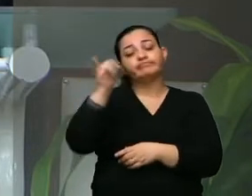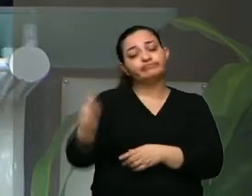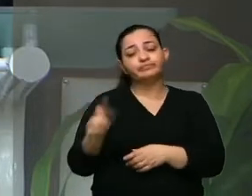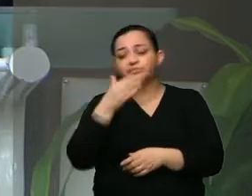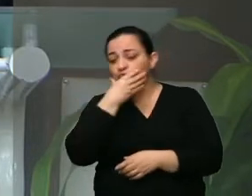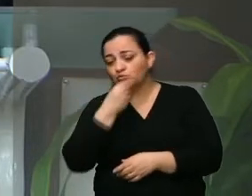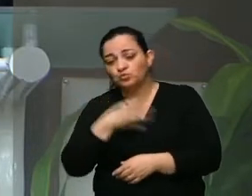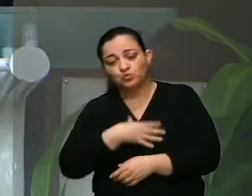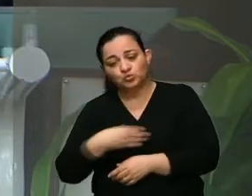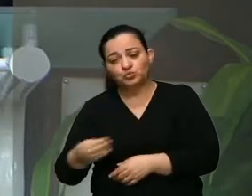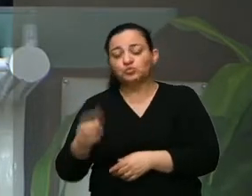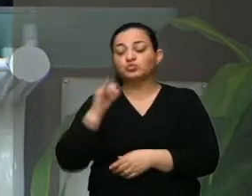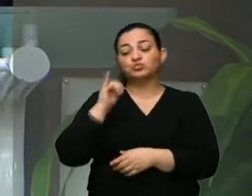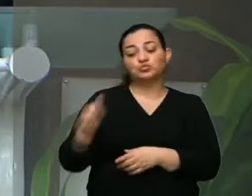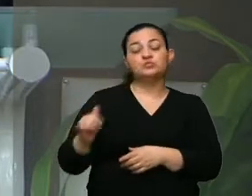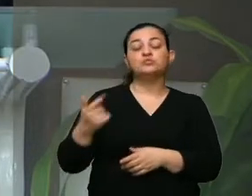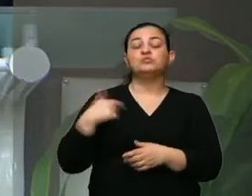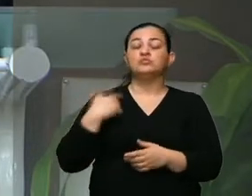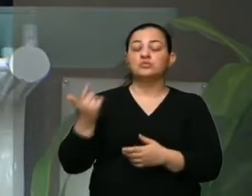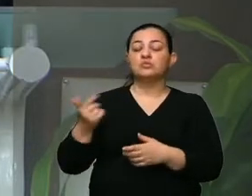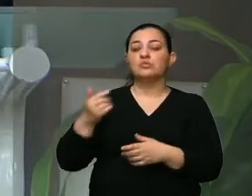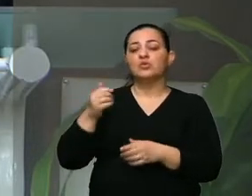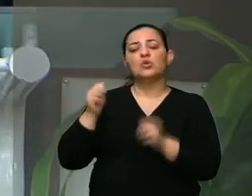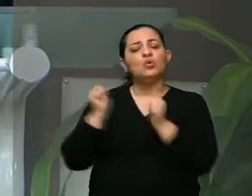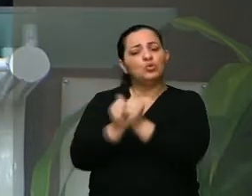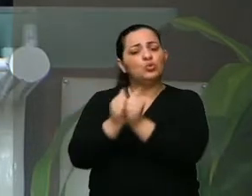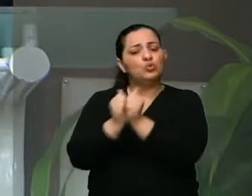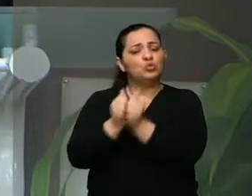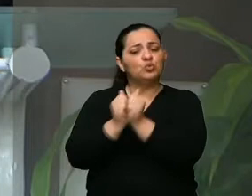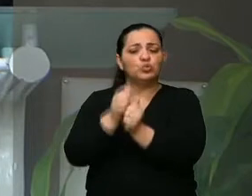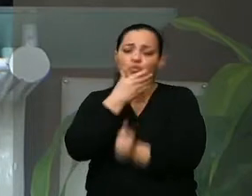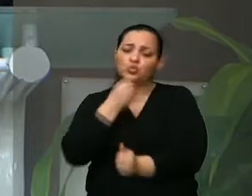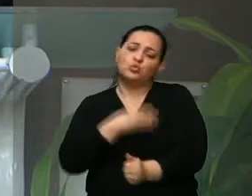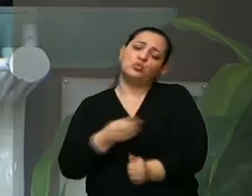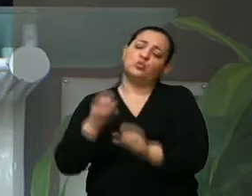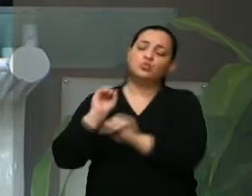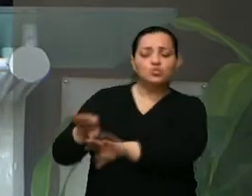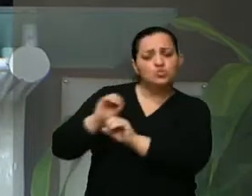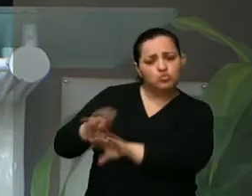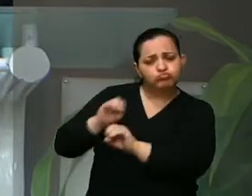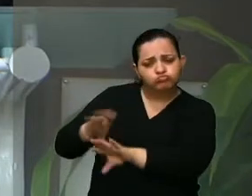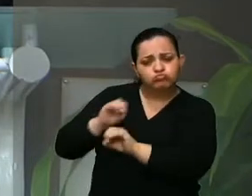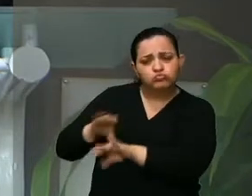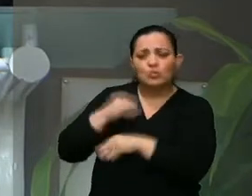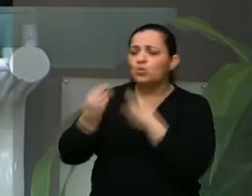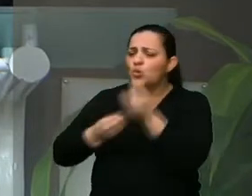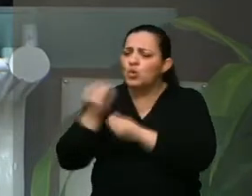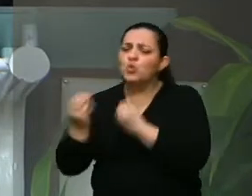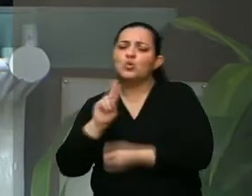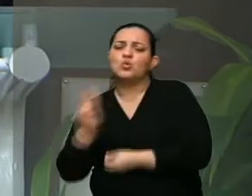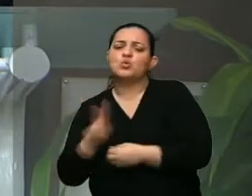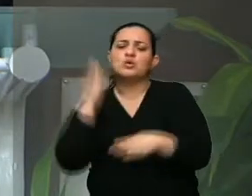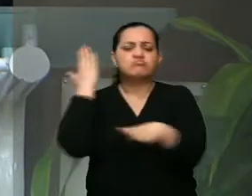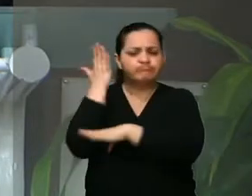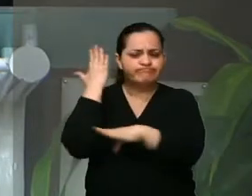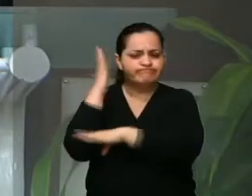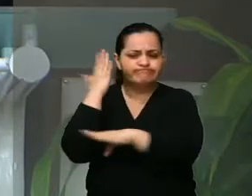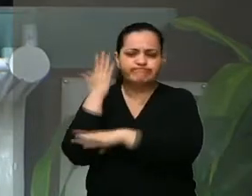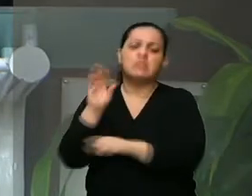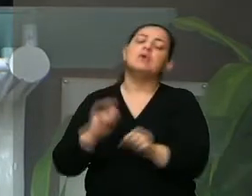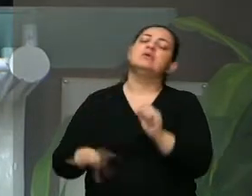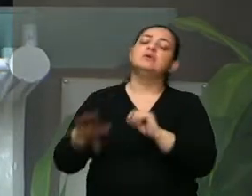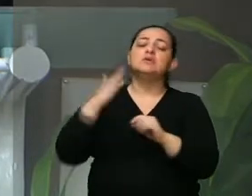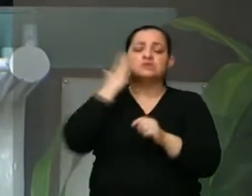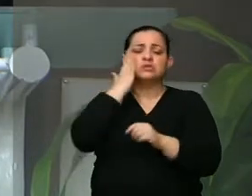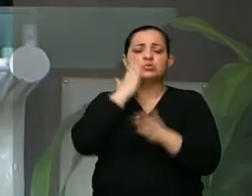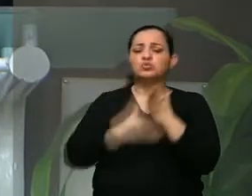assim então filho sempre acompanhando o pai o pai ensinando como lidar com um machado tudo ele já sabia tudo